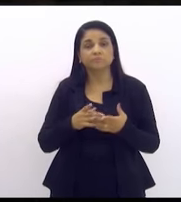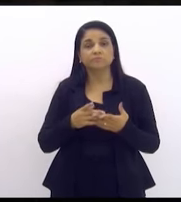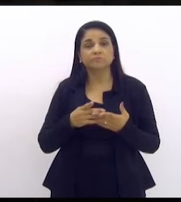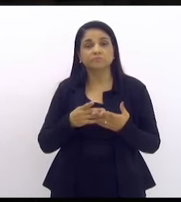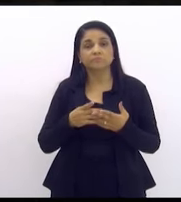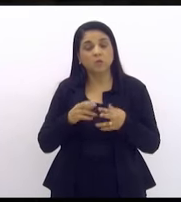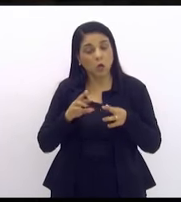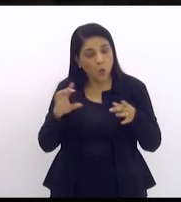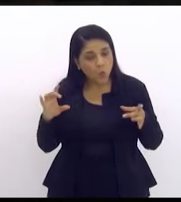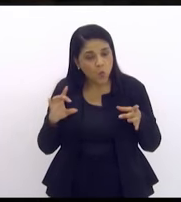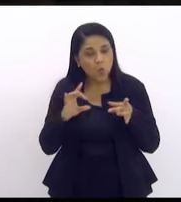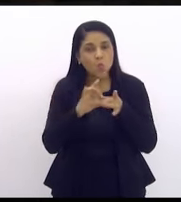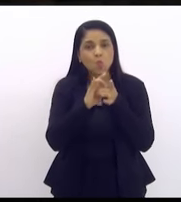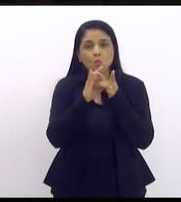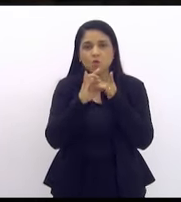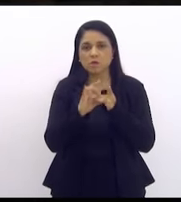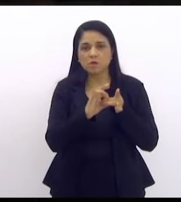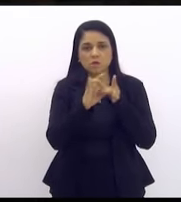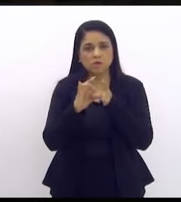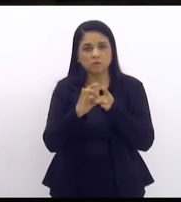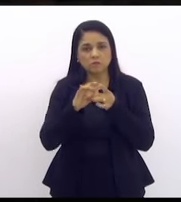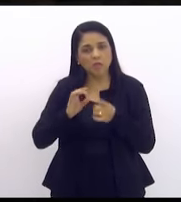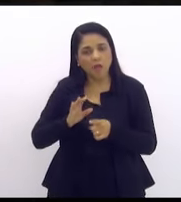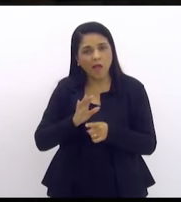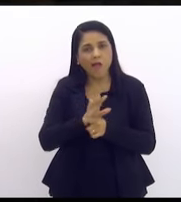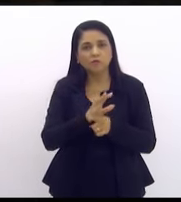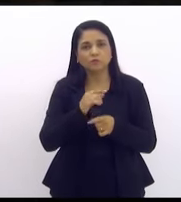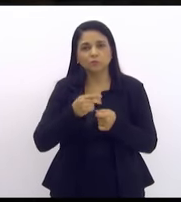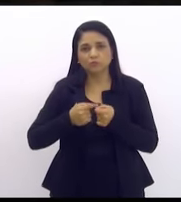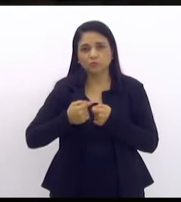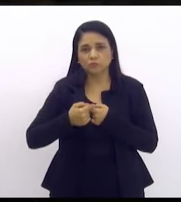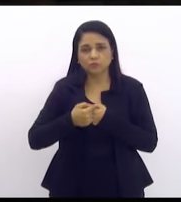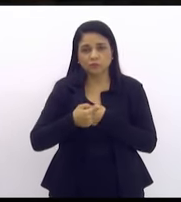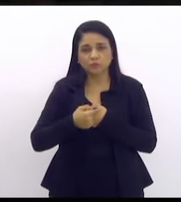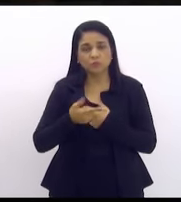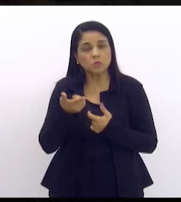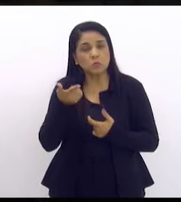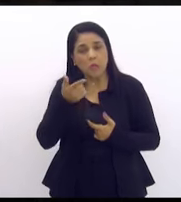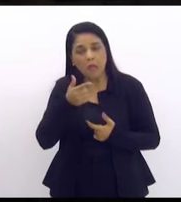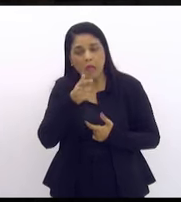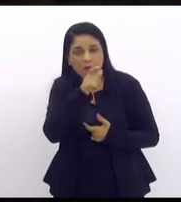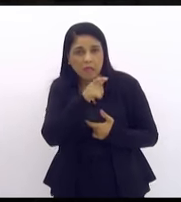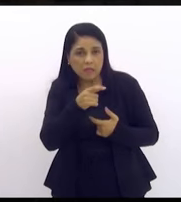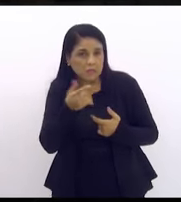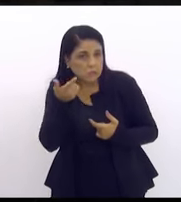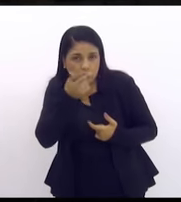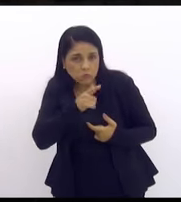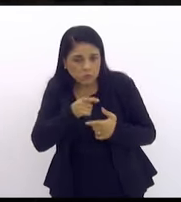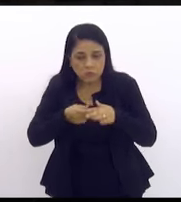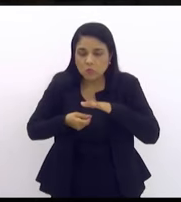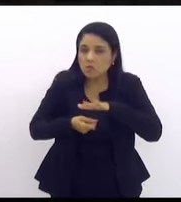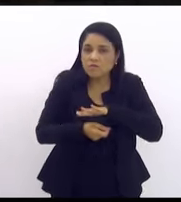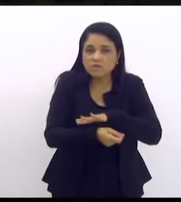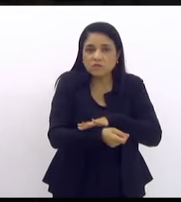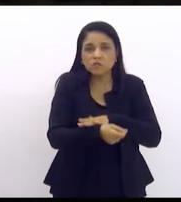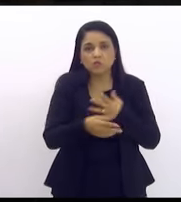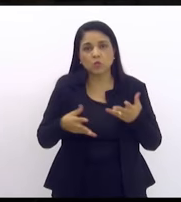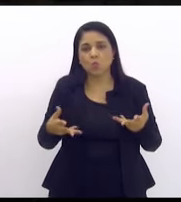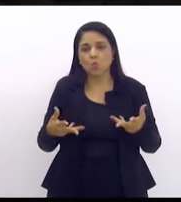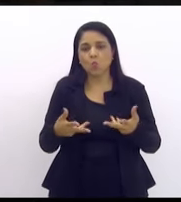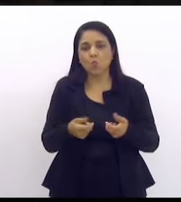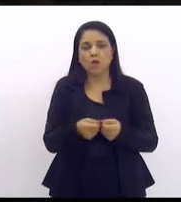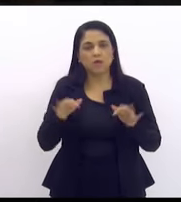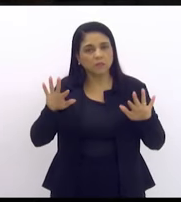uma grande união, para que a gente possa estar ajudando os municípios, aqueles que ainda não conseguiram investir, né, com qualidade na